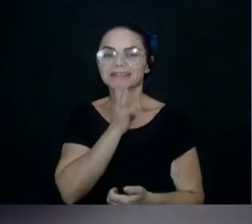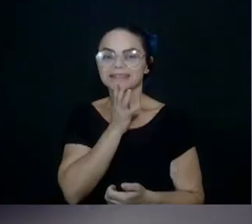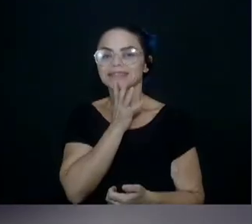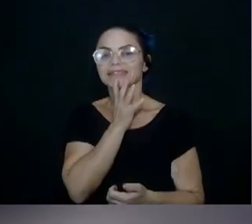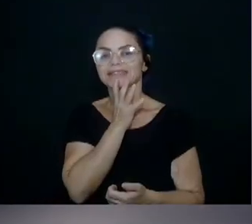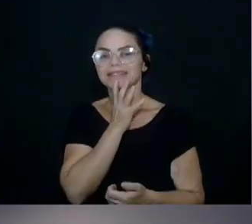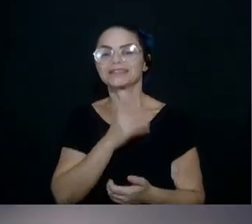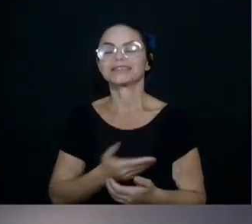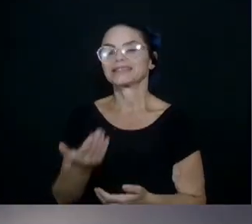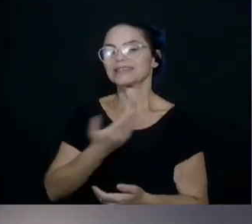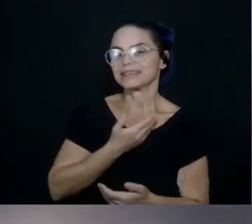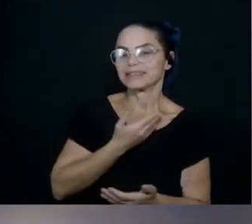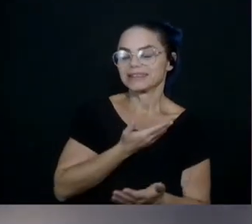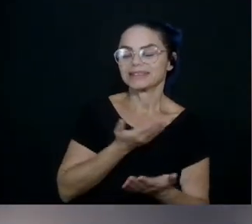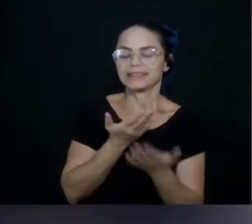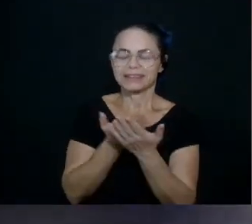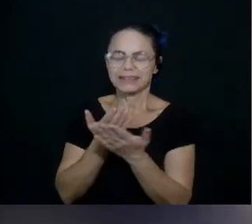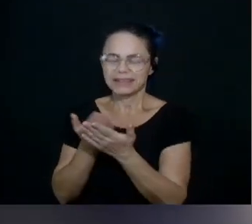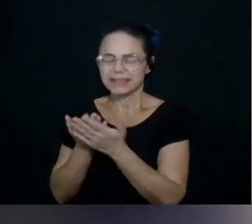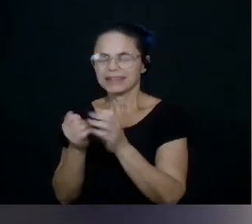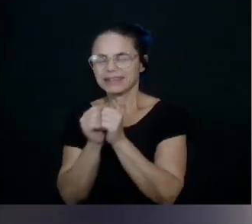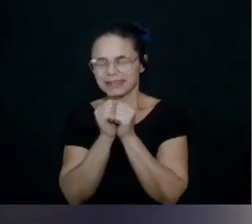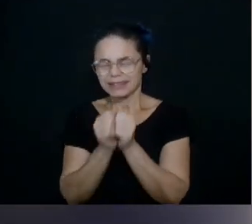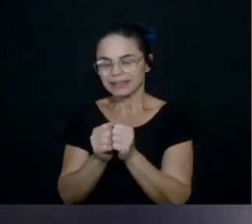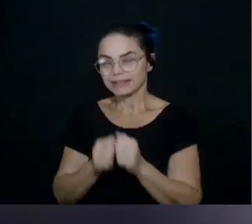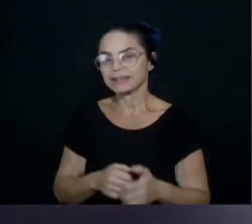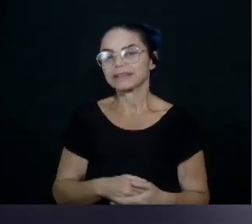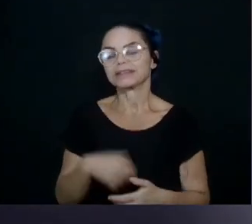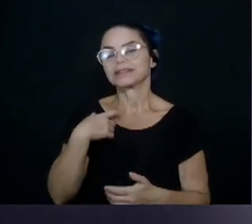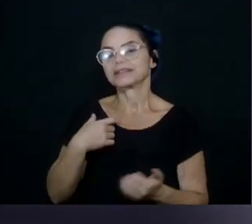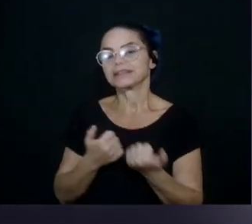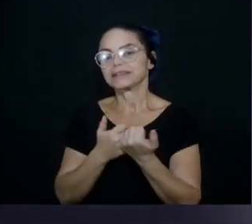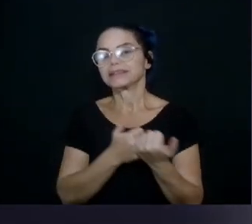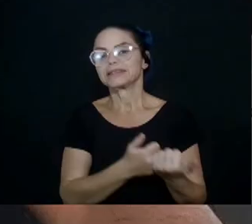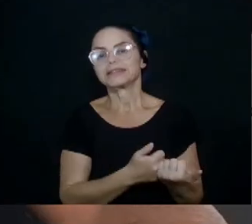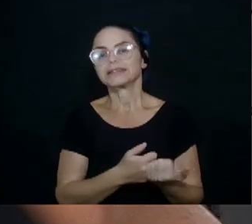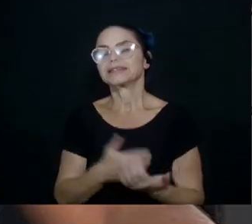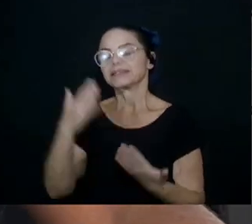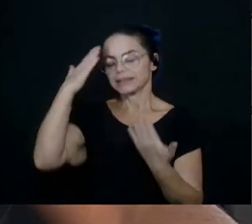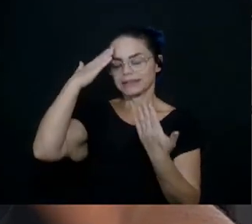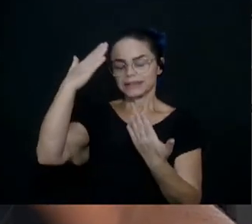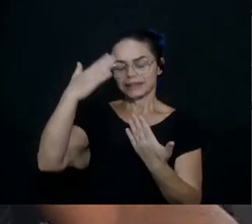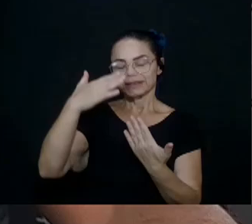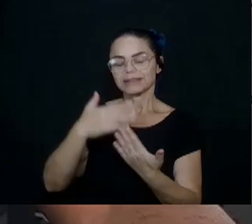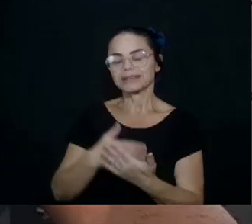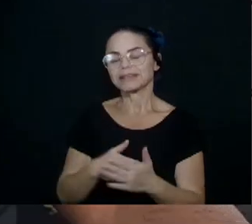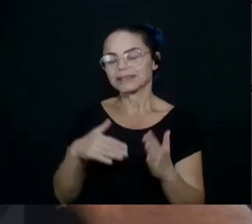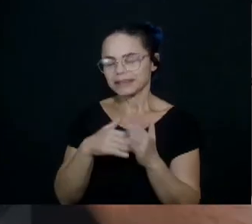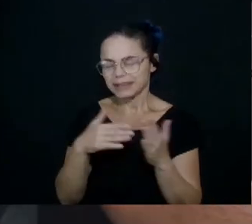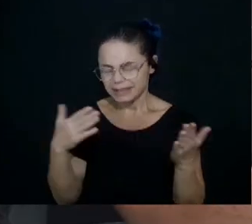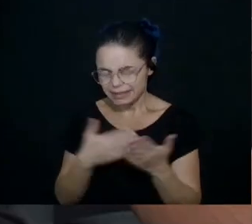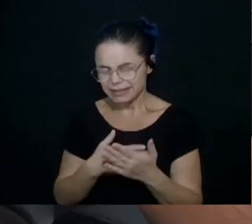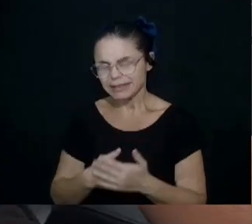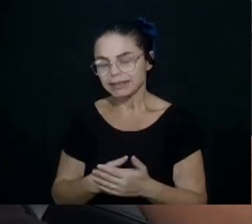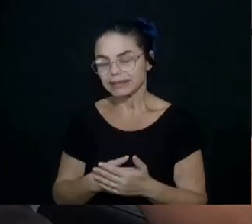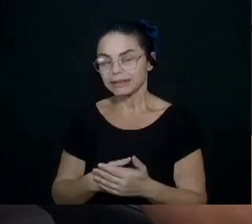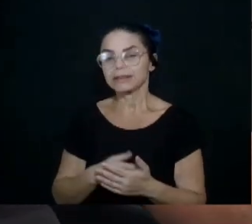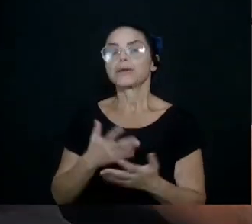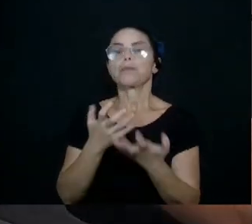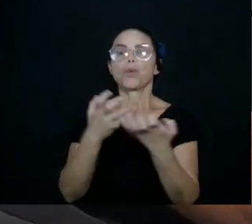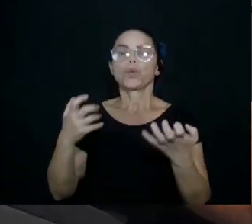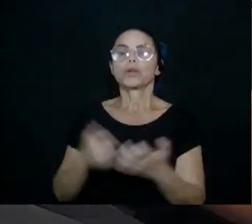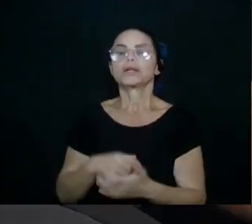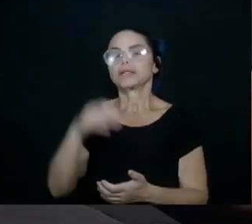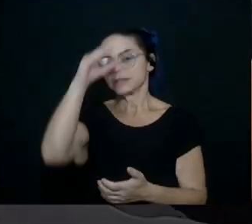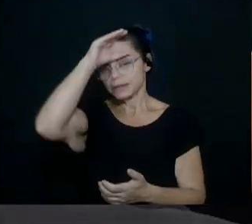amigos que estudaram junto com a gente teve apoio desses caras, graças a Deus. Até hoje, muitos são clientes ainda, né?